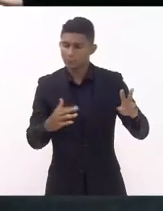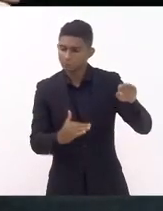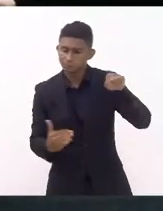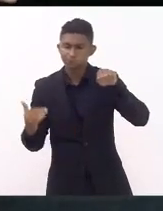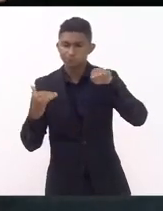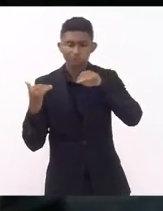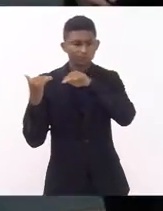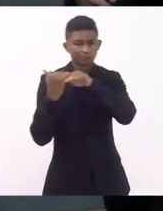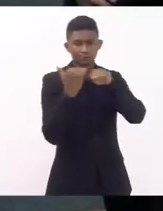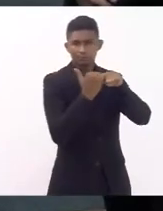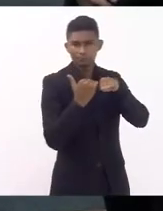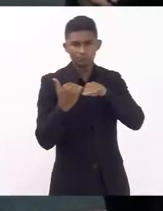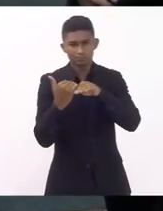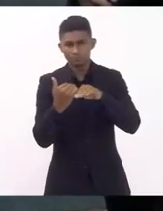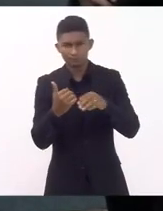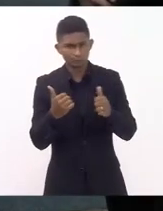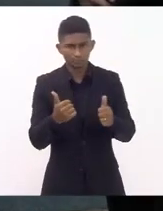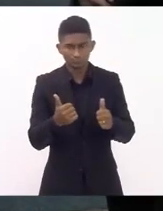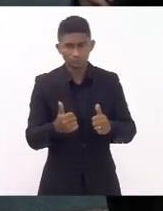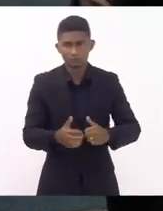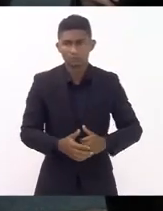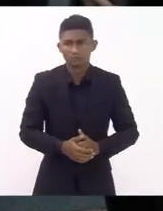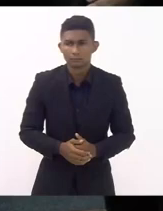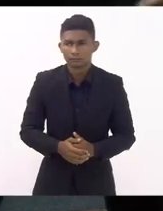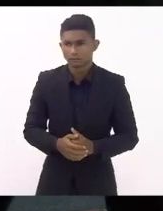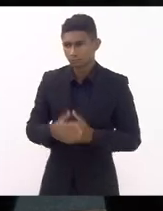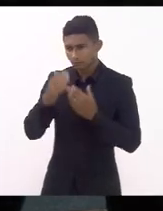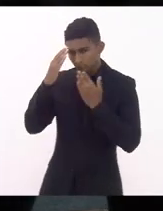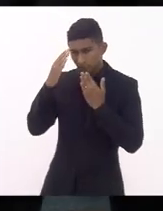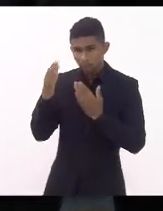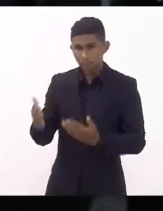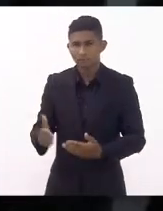Não é verdade? Obrigado pela parte, tá, presidente?